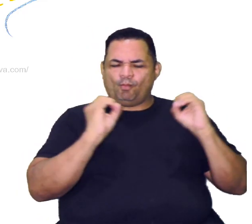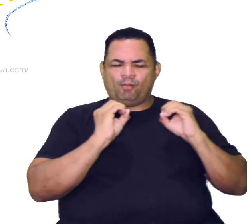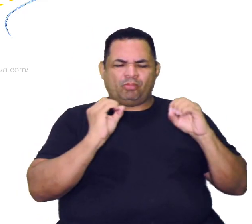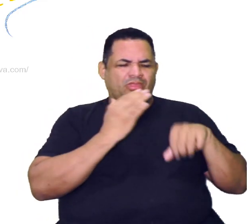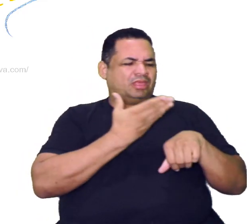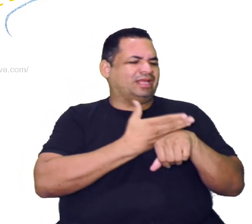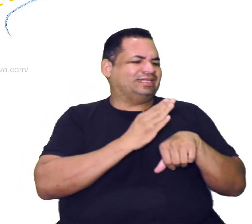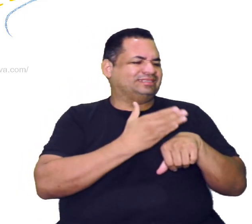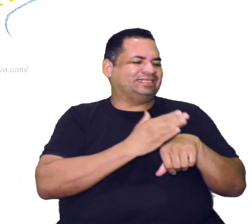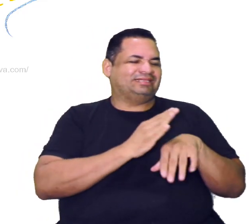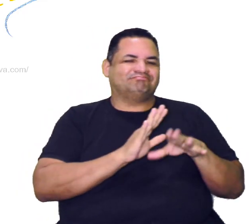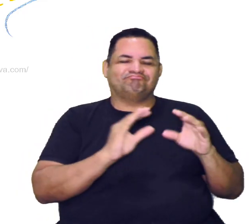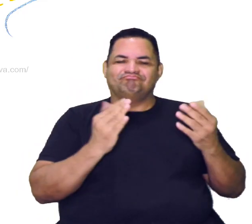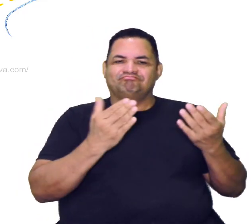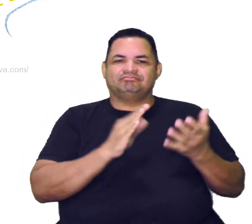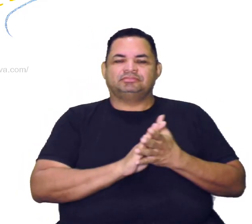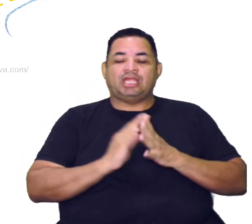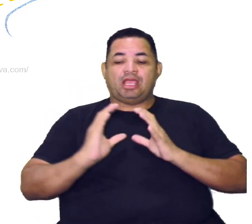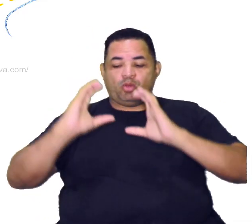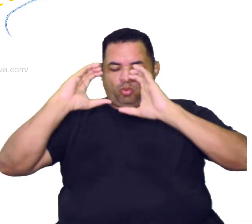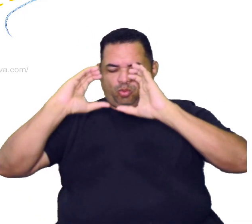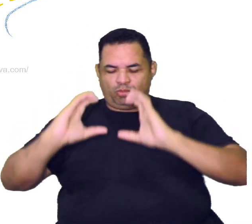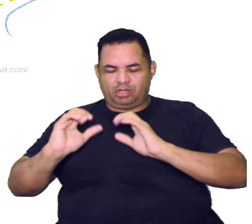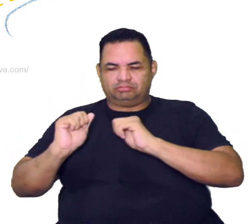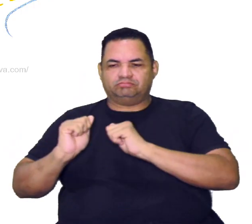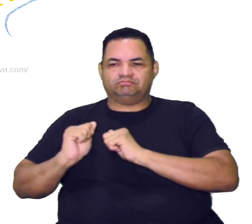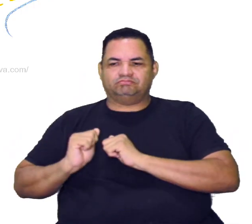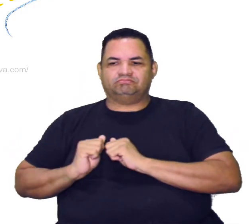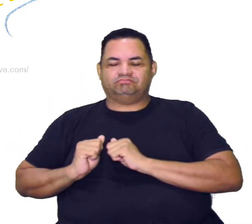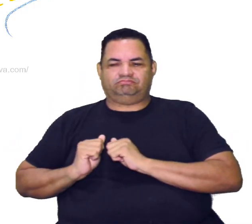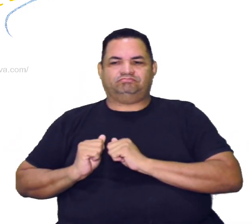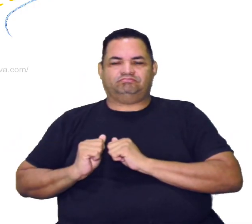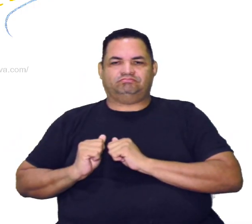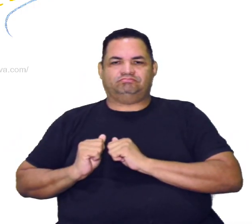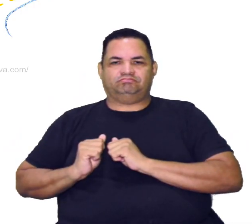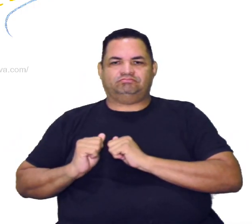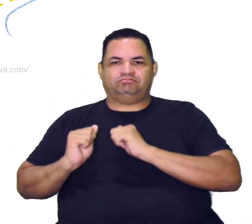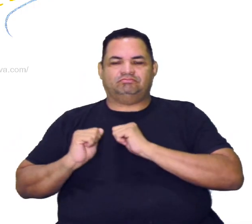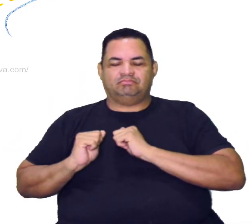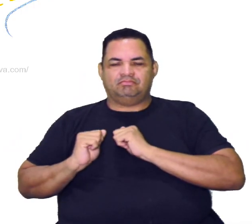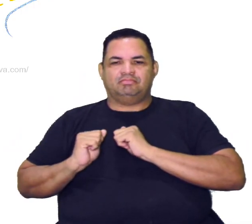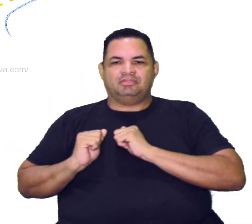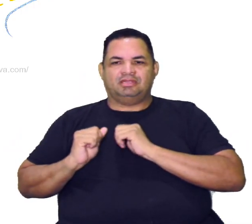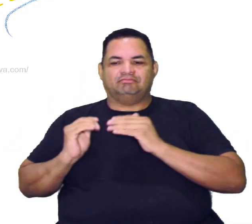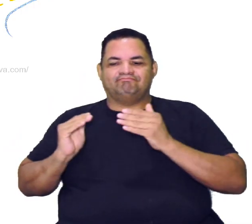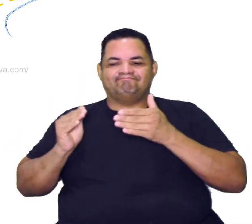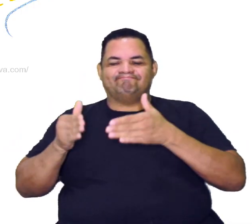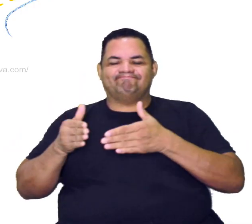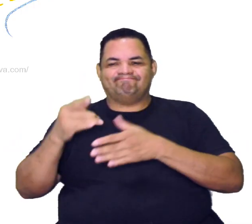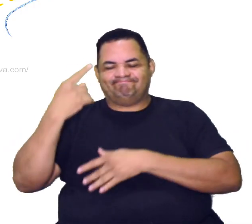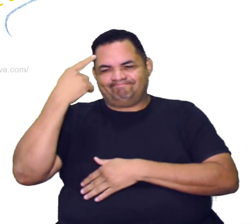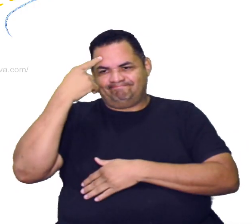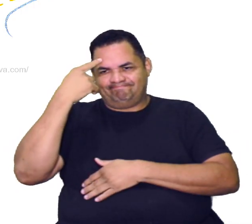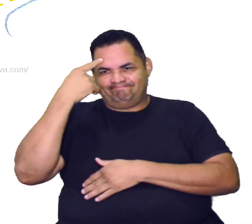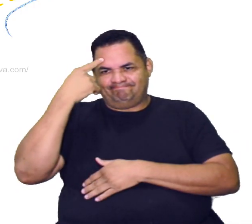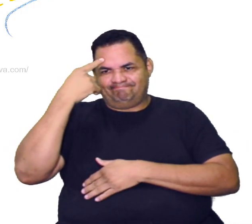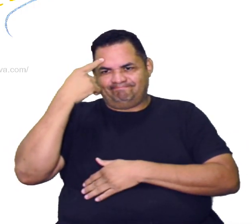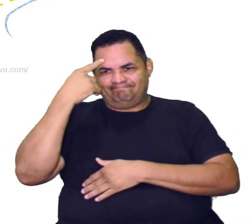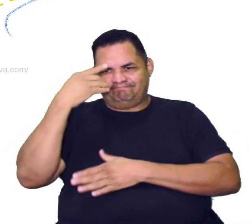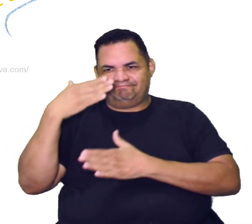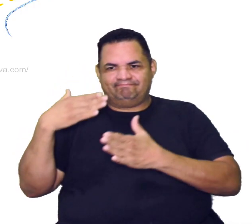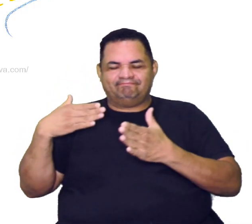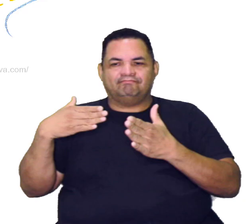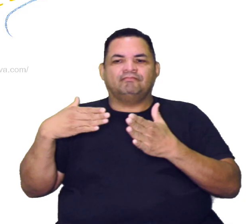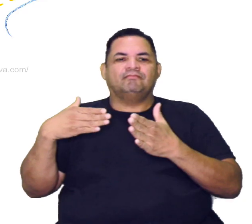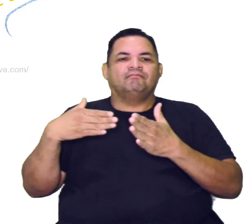atividade física regular. E o comportamento sedentário, se a gente for pensar nele focado, é apenas,